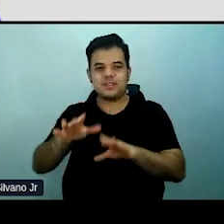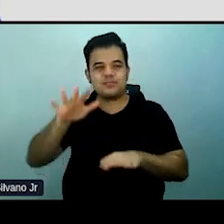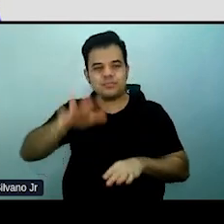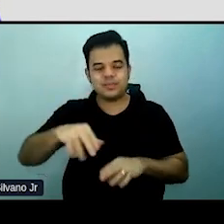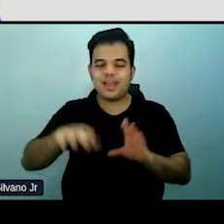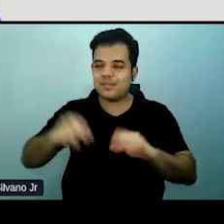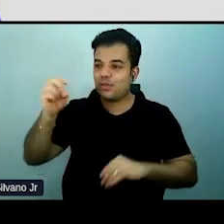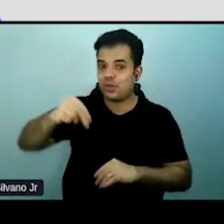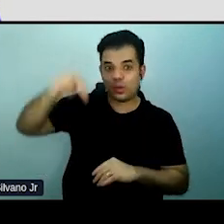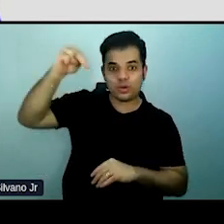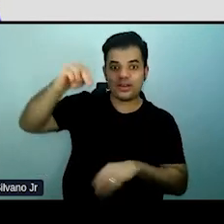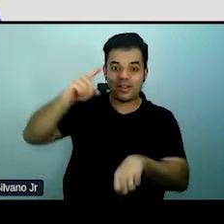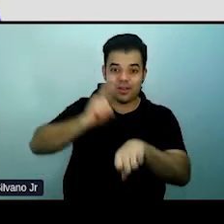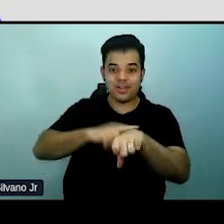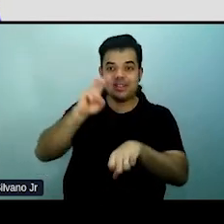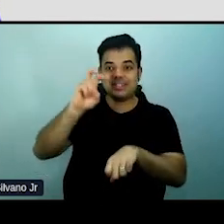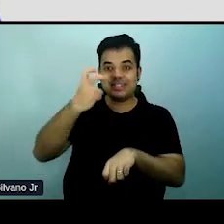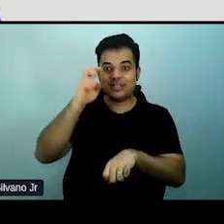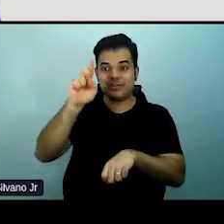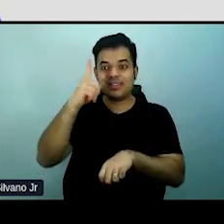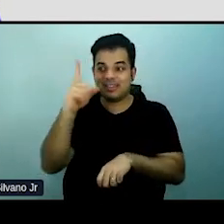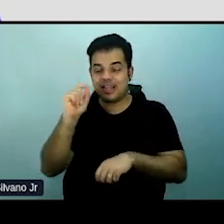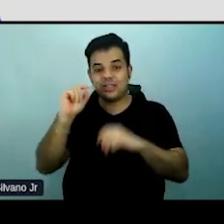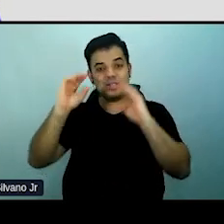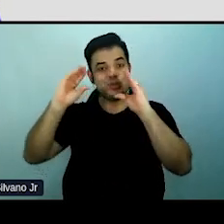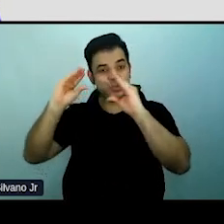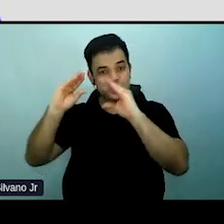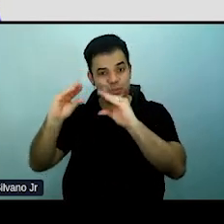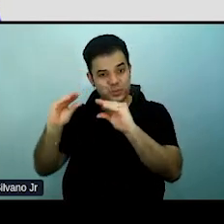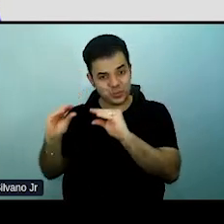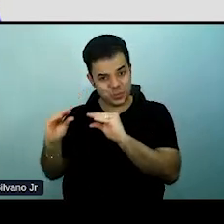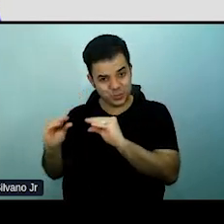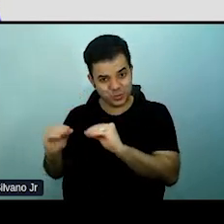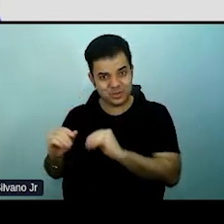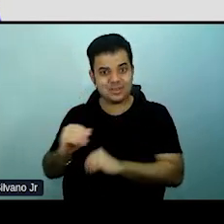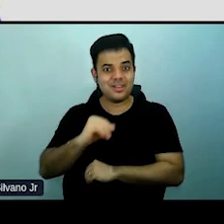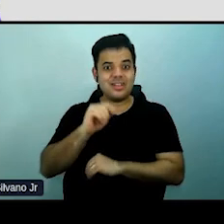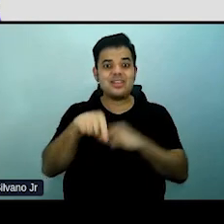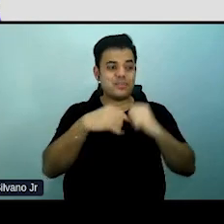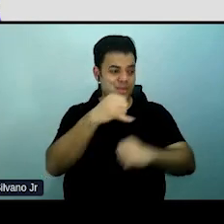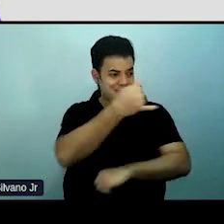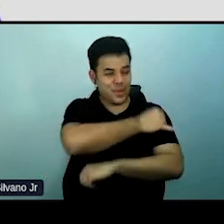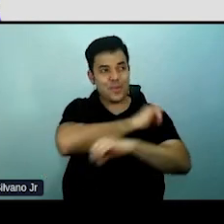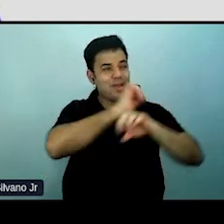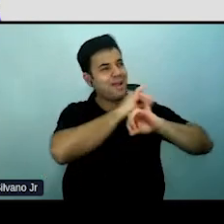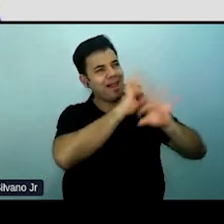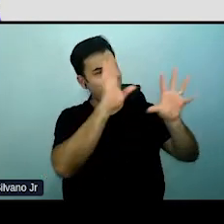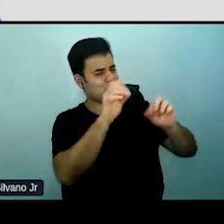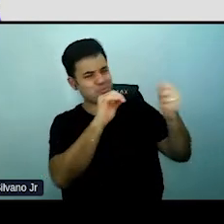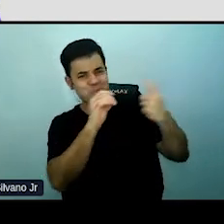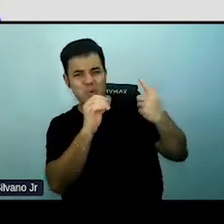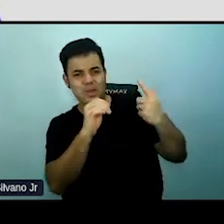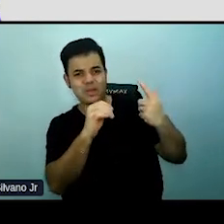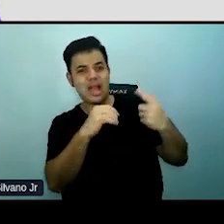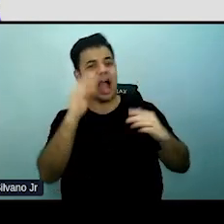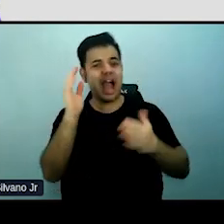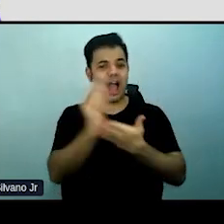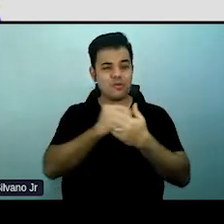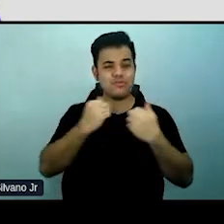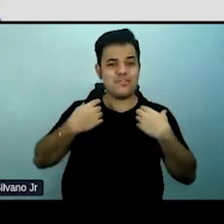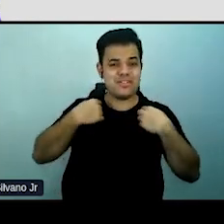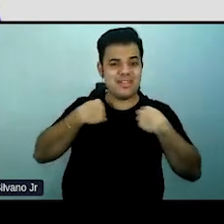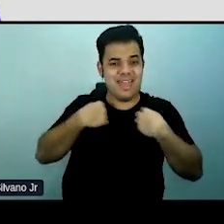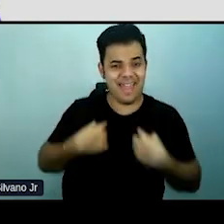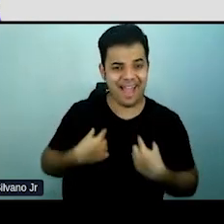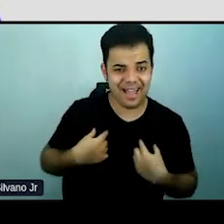Nordeste, 5h10, começa a ficar noite, mas no Rio ainda está claro, e daí você começa a falar, e daí uma pessoa está de regata, a outra pessoa está